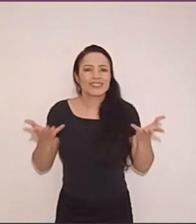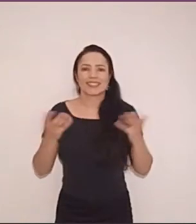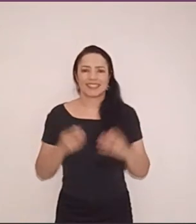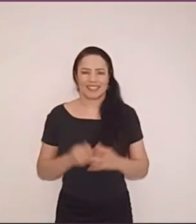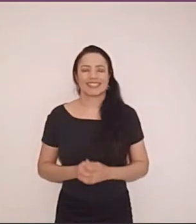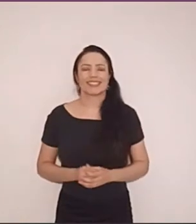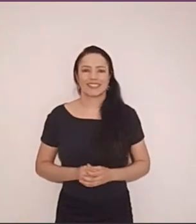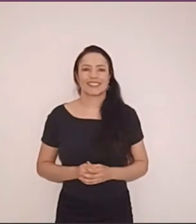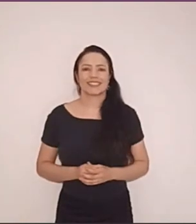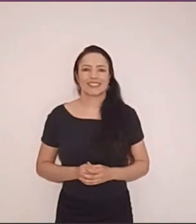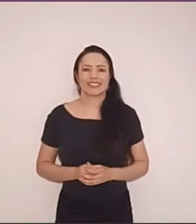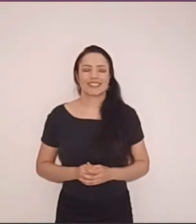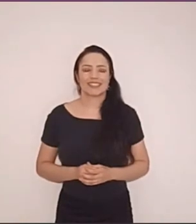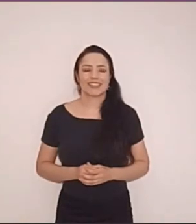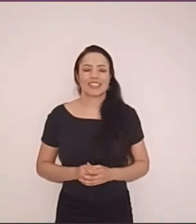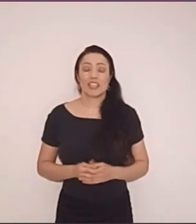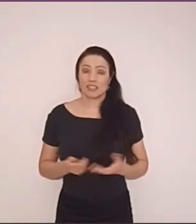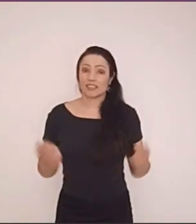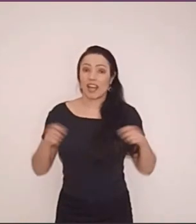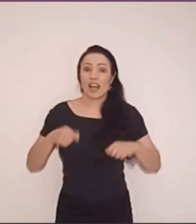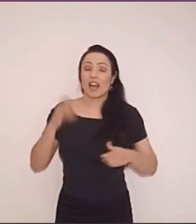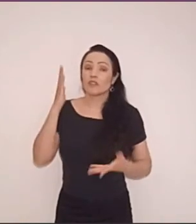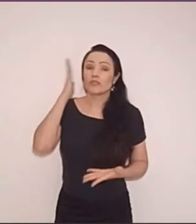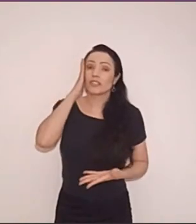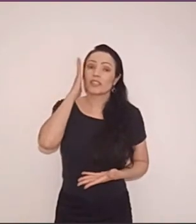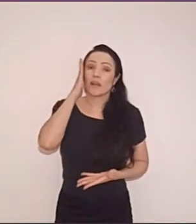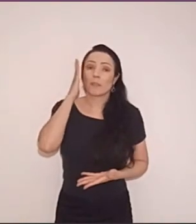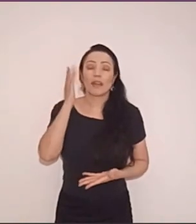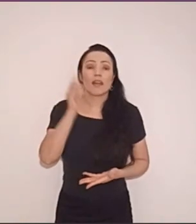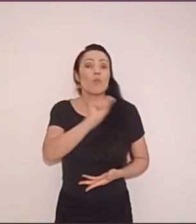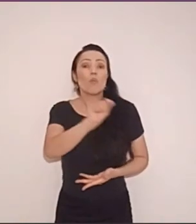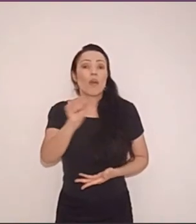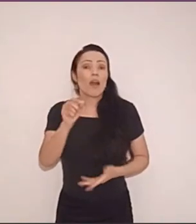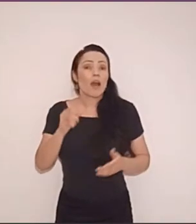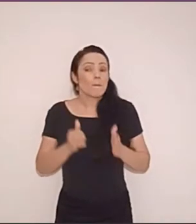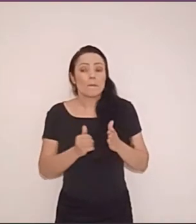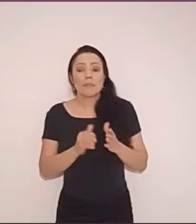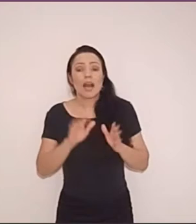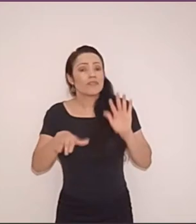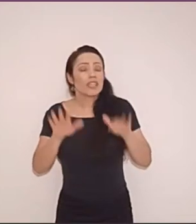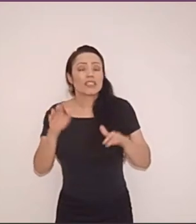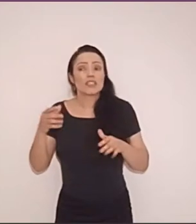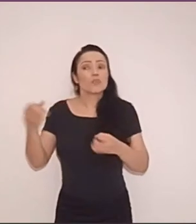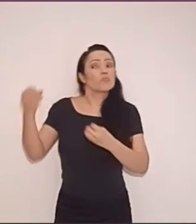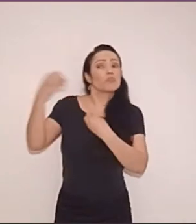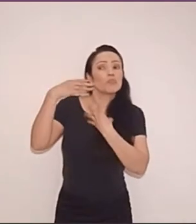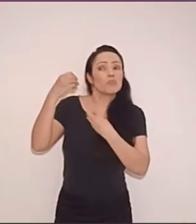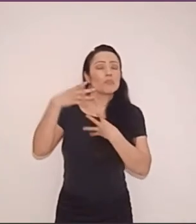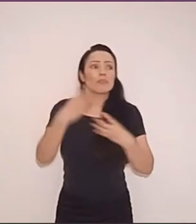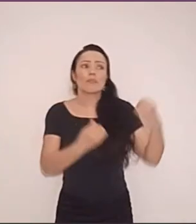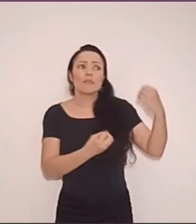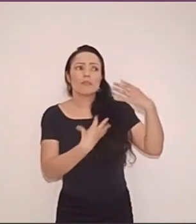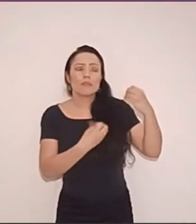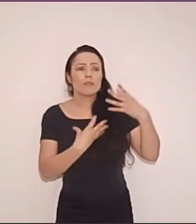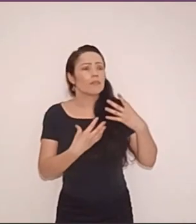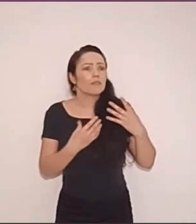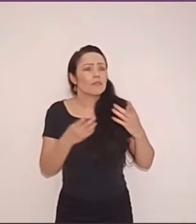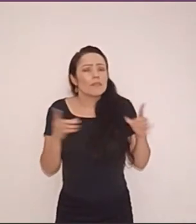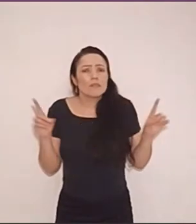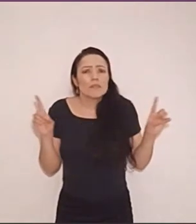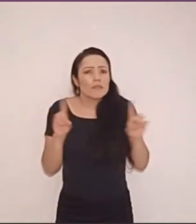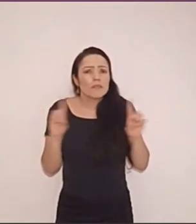compartilha com a gente né E que são saberes que muitas vezes não nos é ensinado ou não no Zé